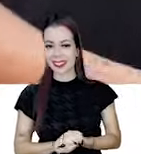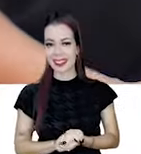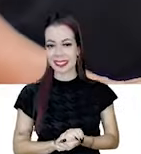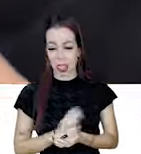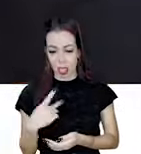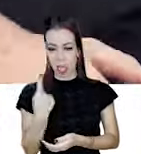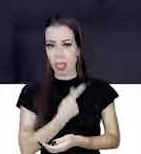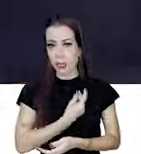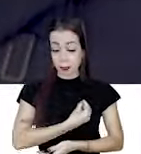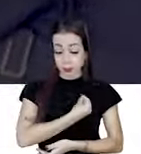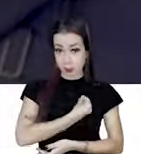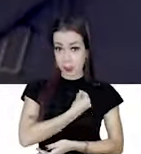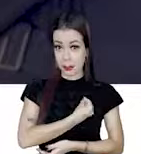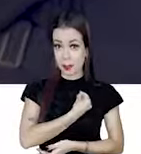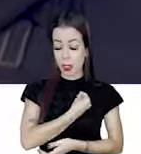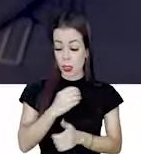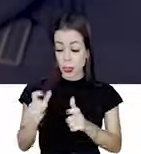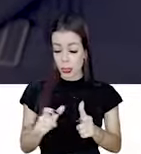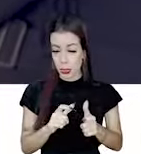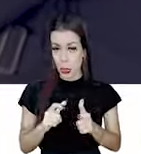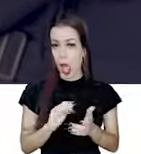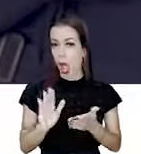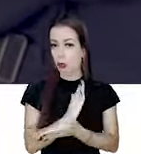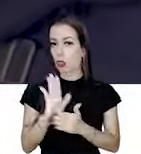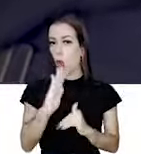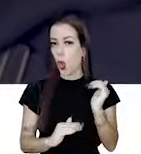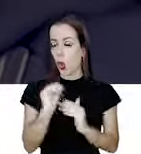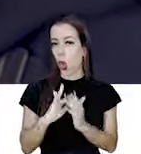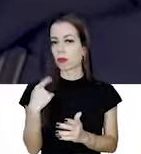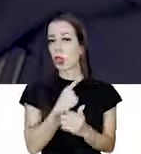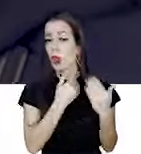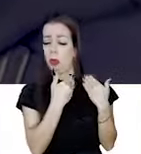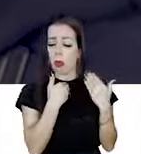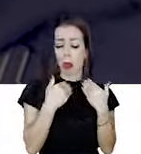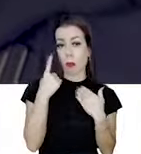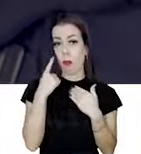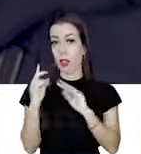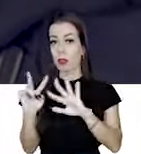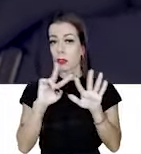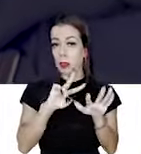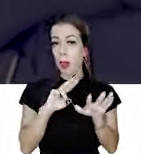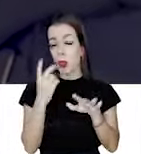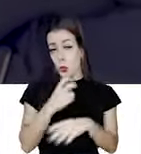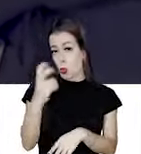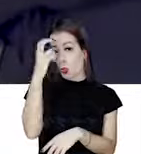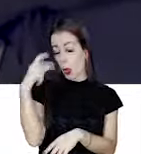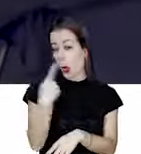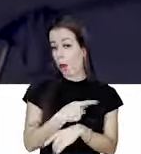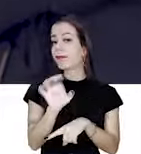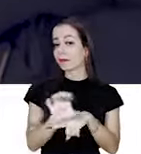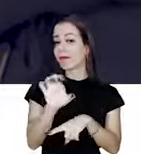conferir com a gente? Estamos aqui no meio da feira com alguns artesãos e vamos conversar com eles sobre o que eles esperam dessa